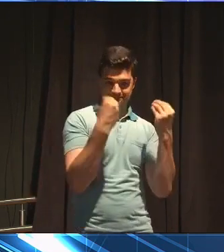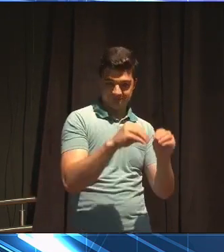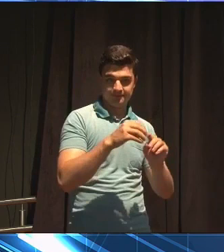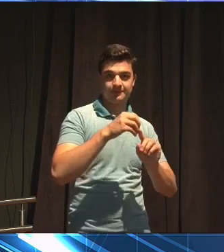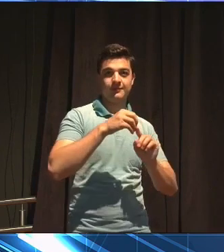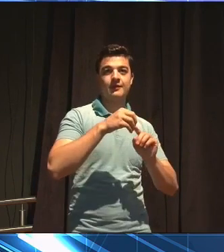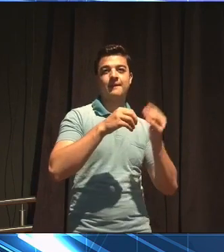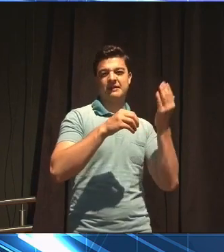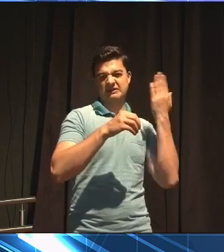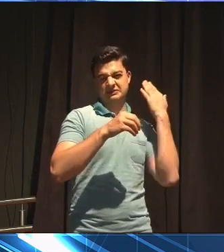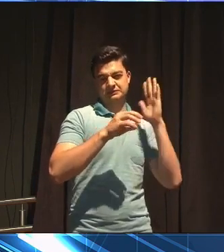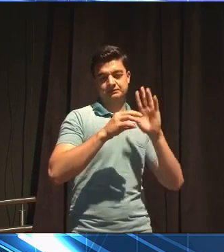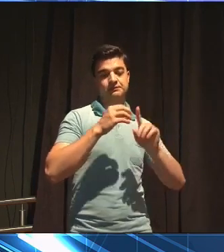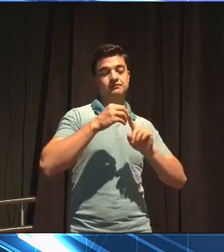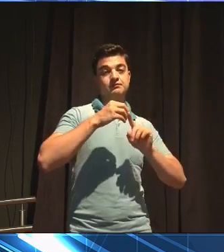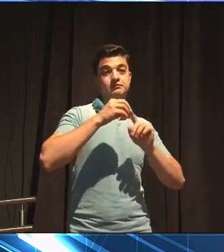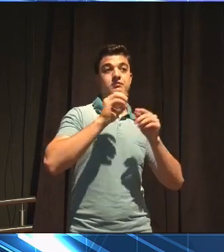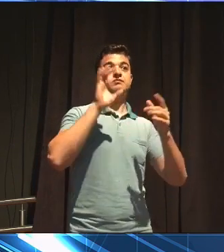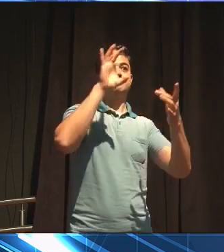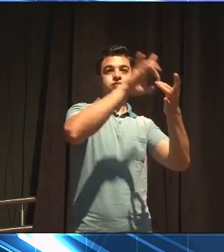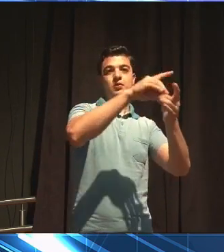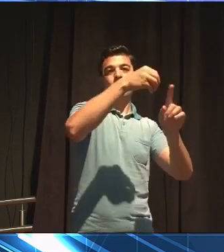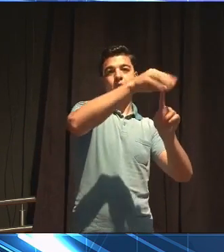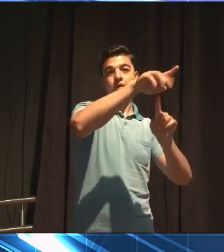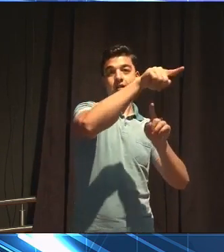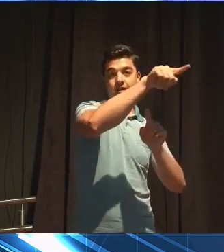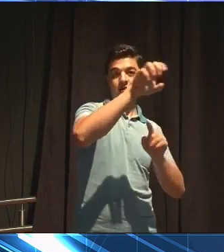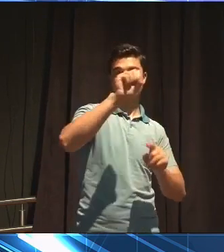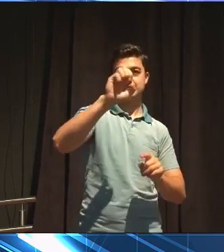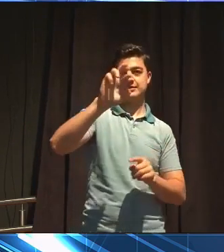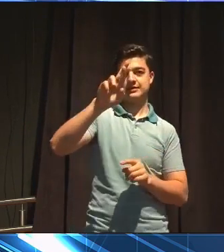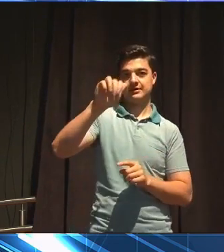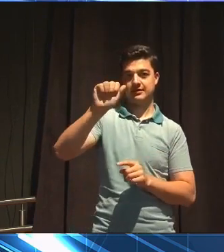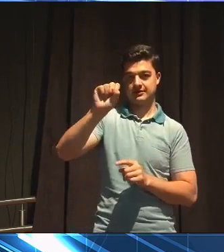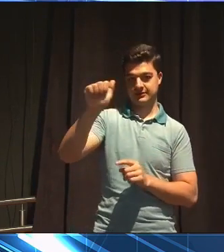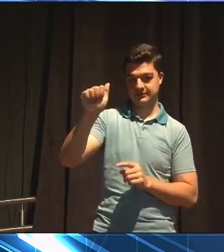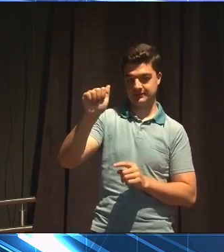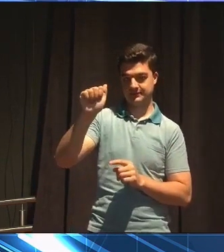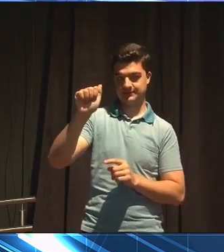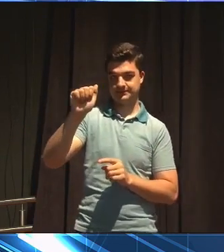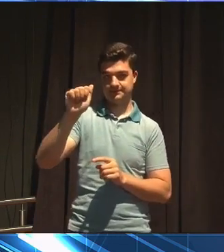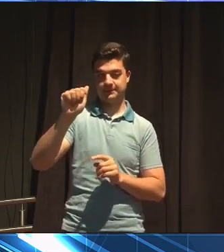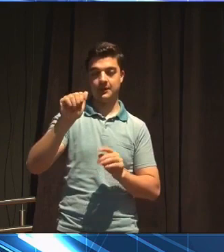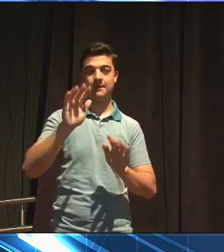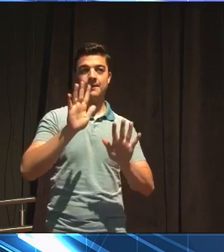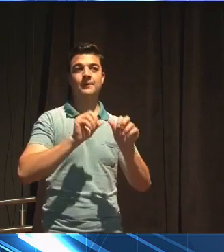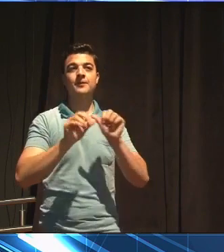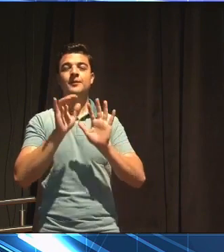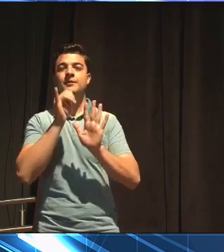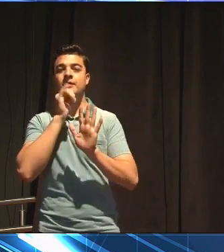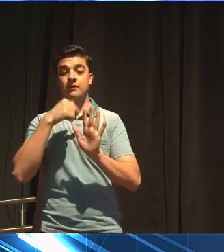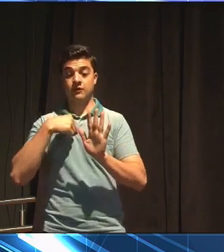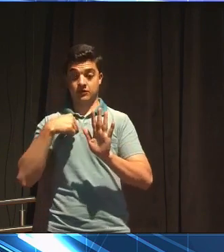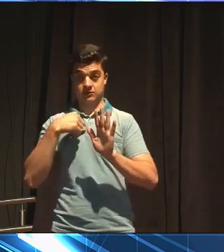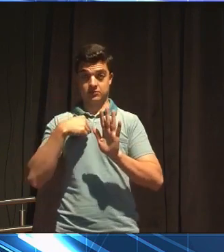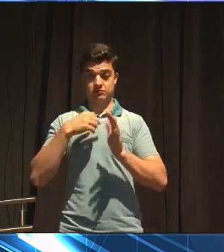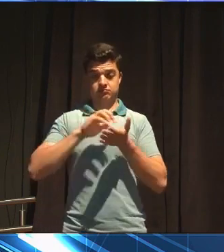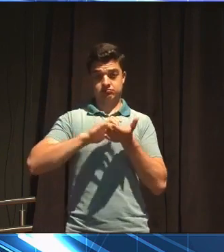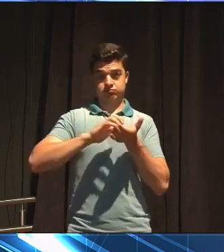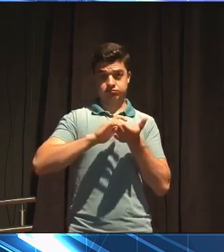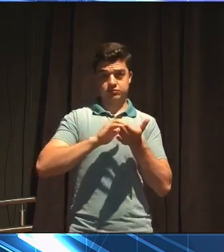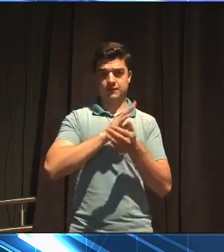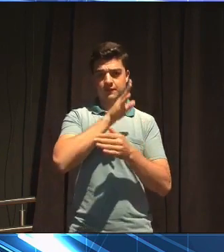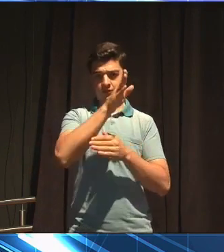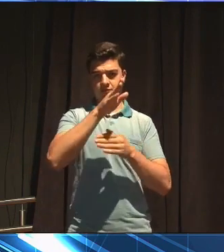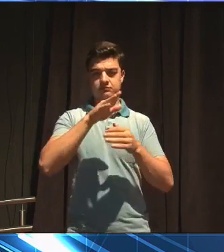pela consulta. Aí, o Bruno, vamos colocar eu fui fazer um cálculo de seguro, fui no corretor A. R$ 1